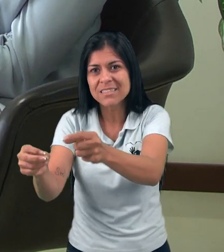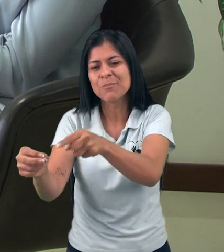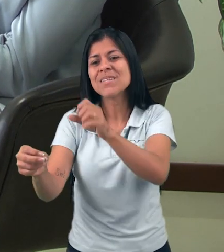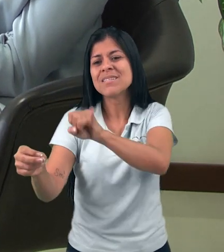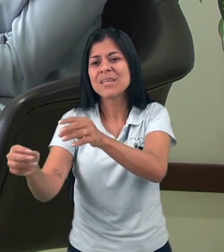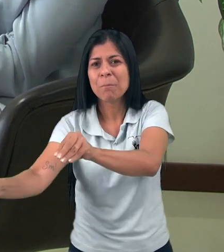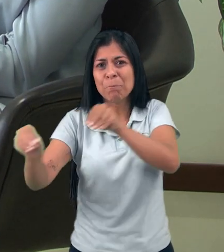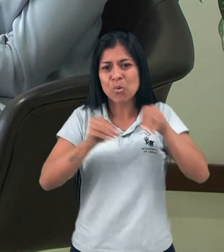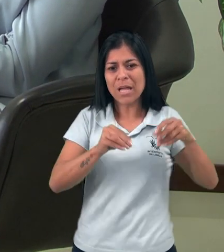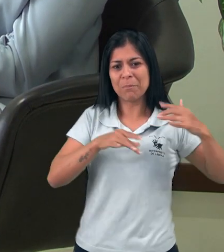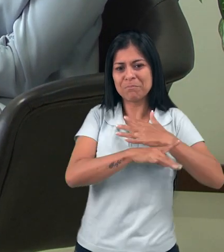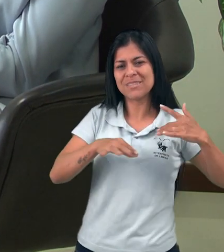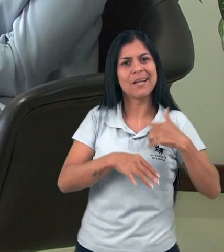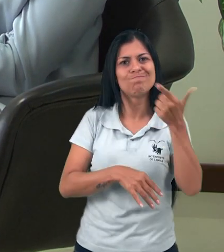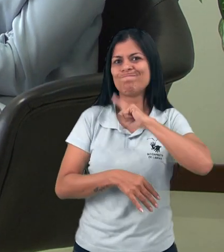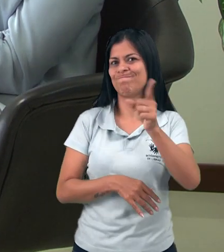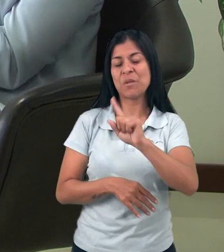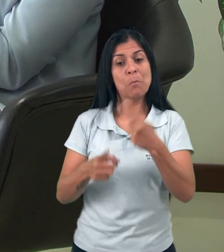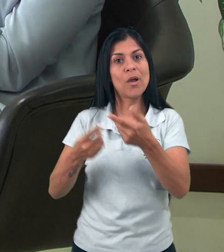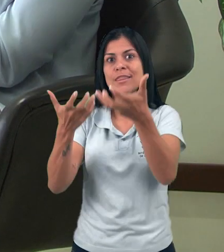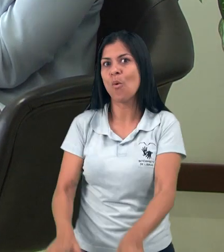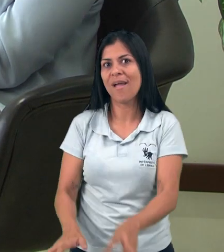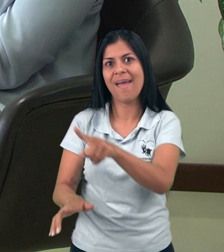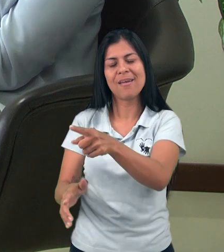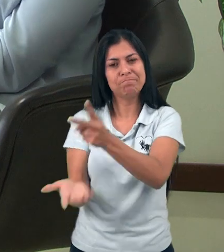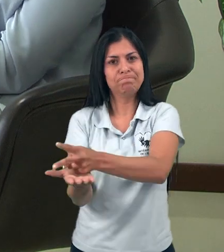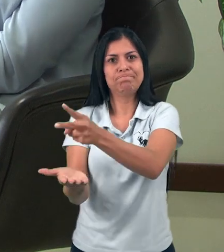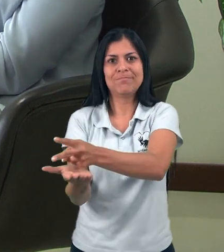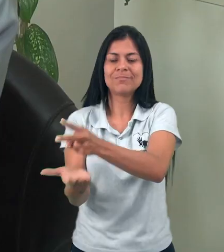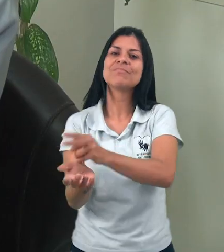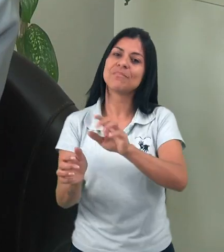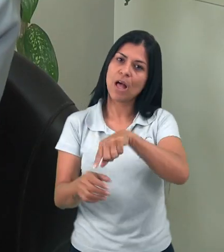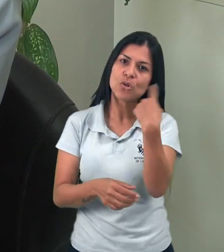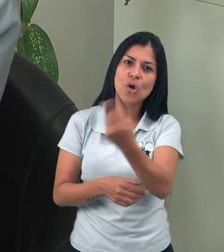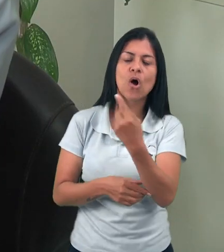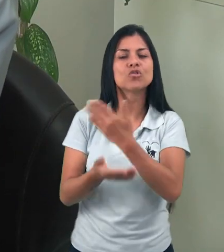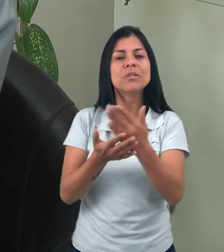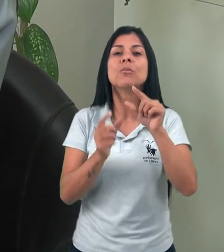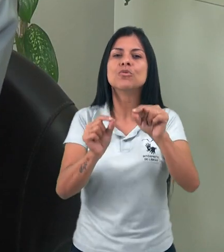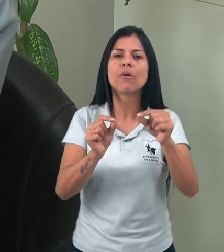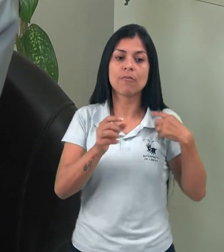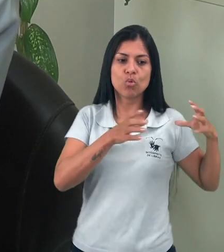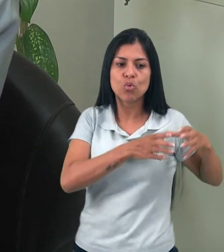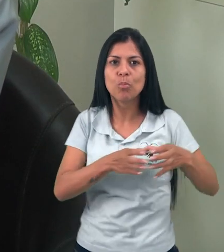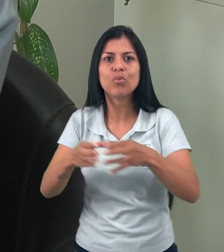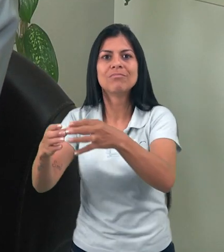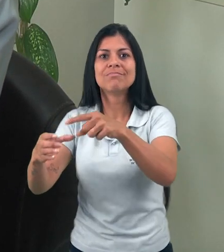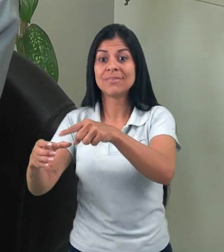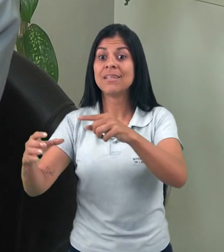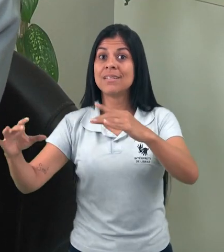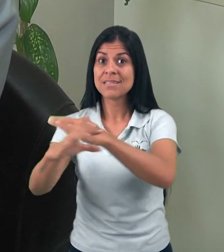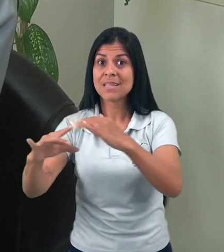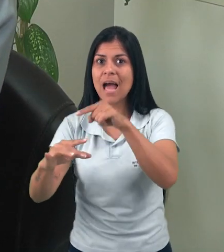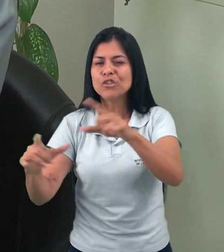era muito complicado, era muito difícil você convencê-los a sair da comodidade deles para vir. Então a gente começa a levar esse atendimento para